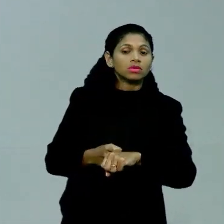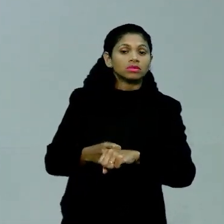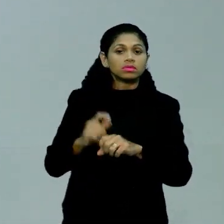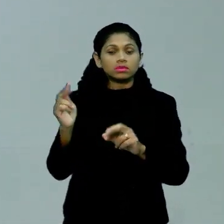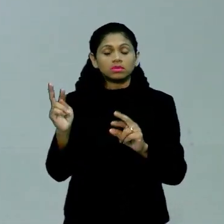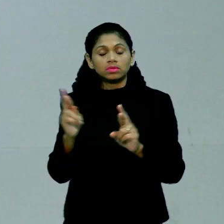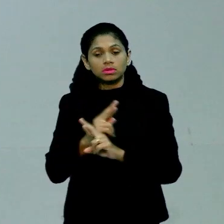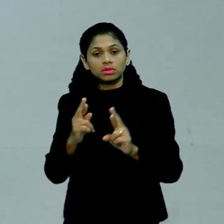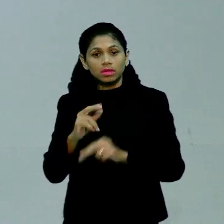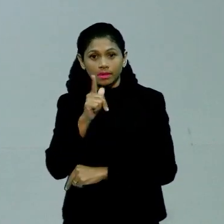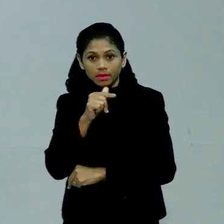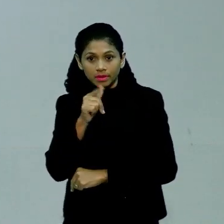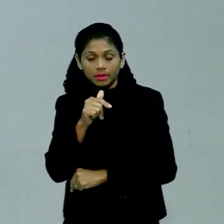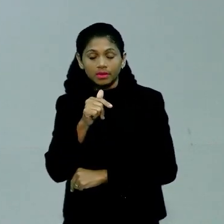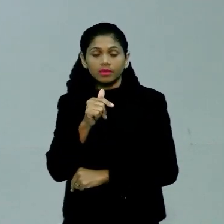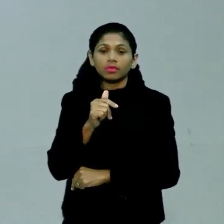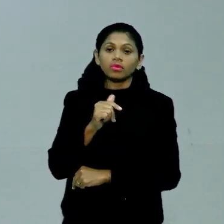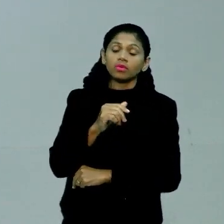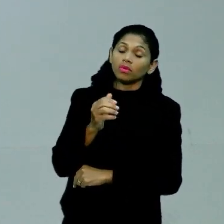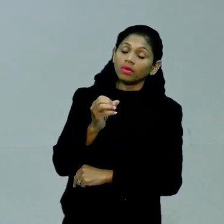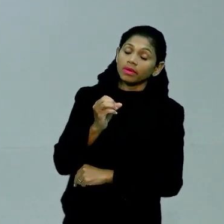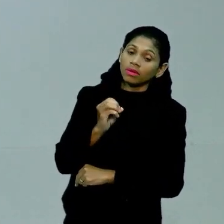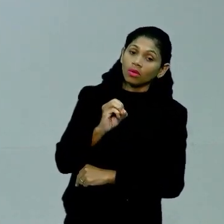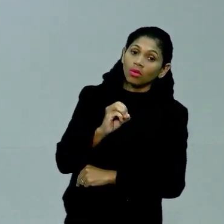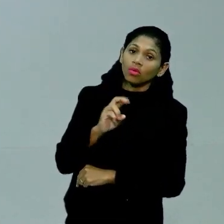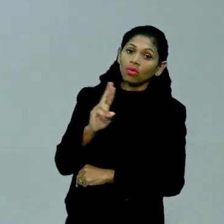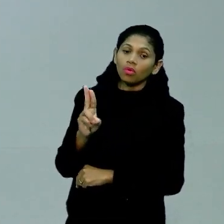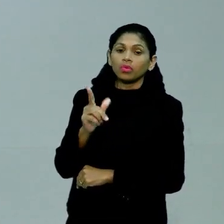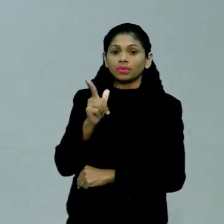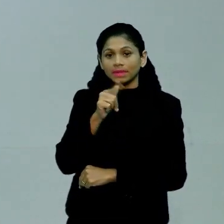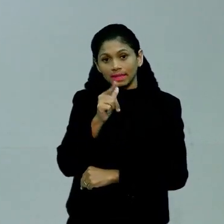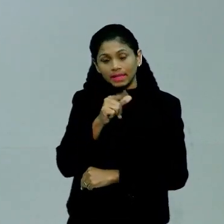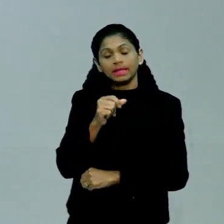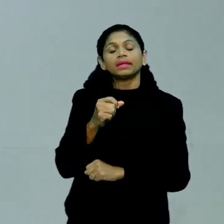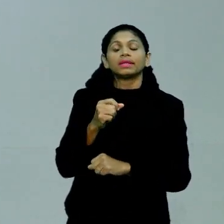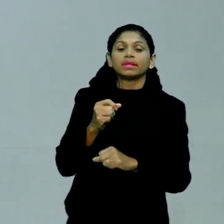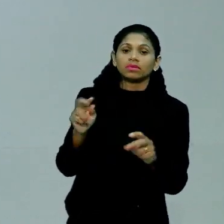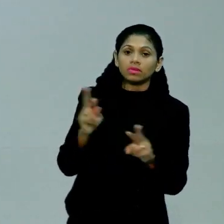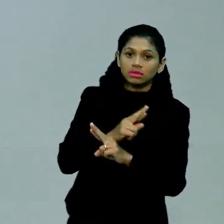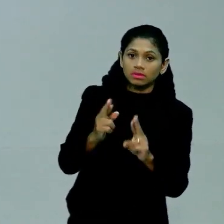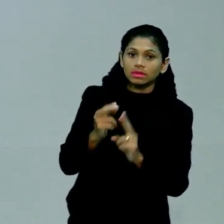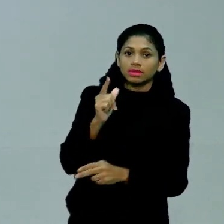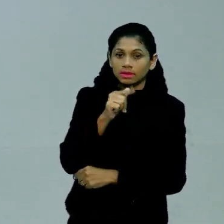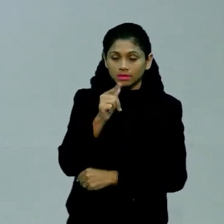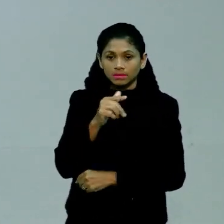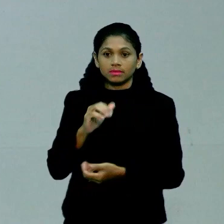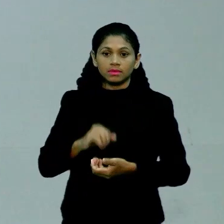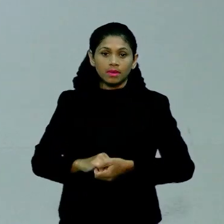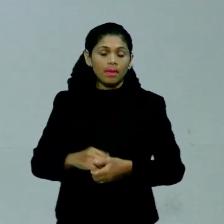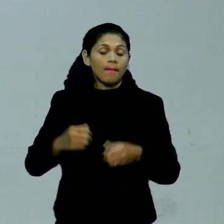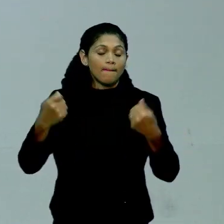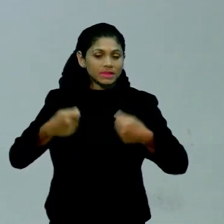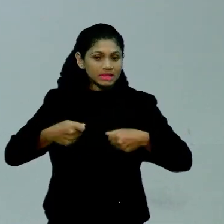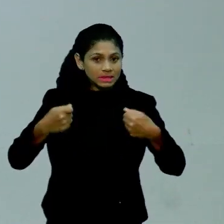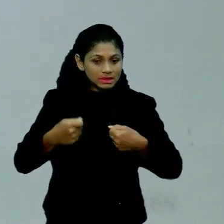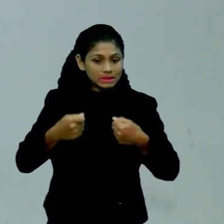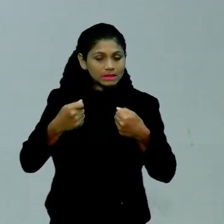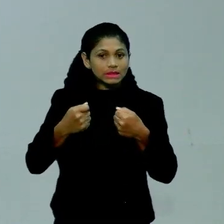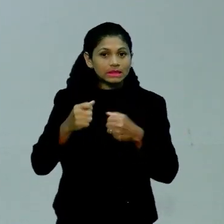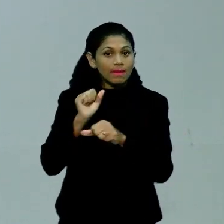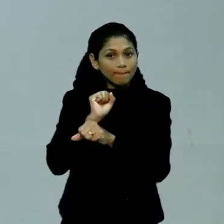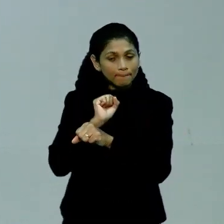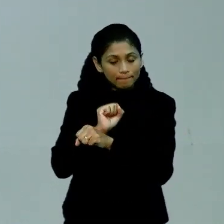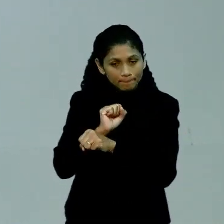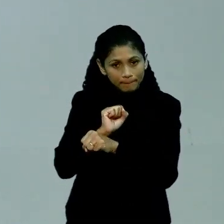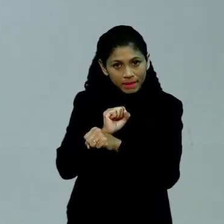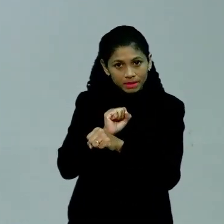que é sempre repouso, né? A palavra-chave é repouso. Há uma necessidade da mistura descansar por um tempo para